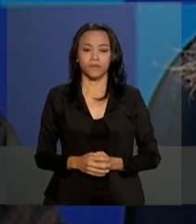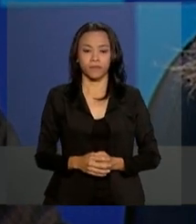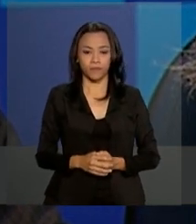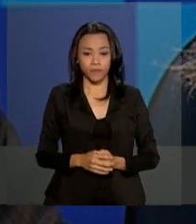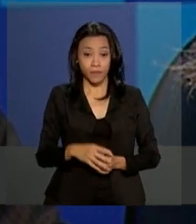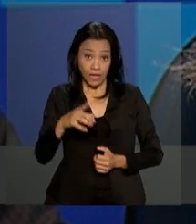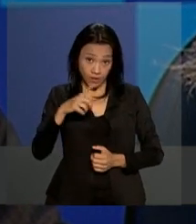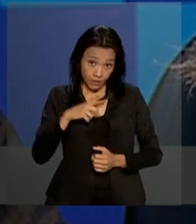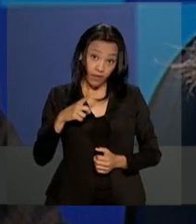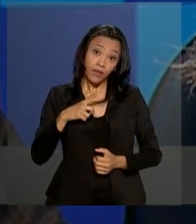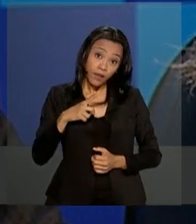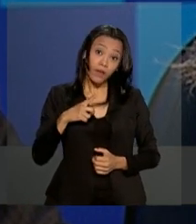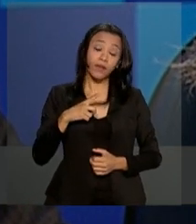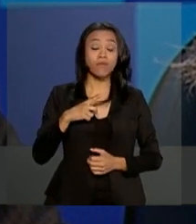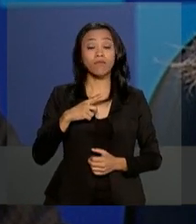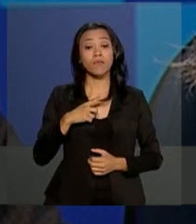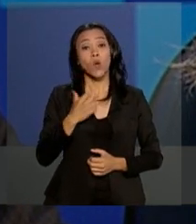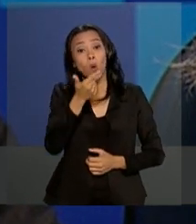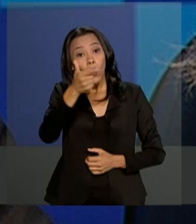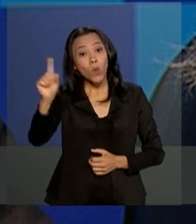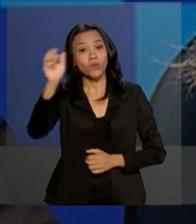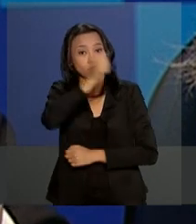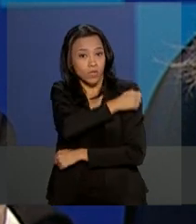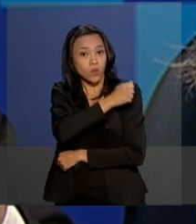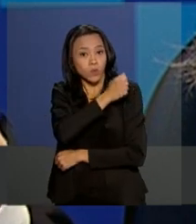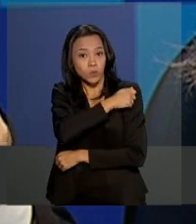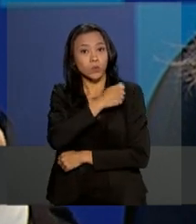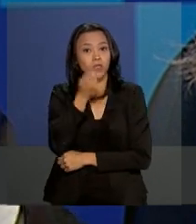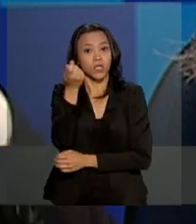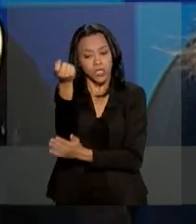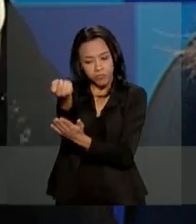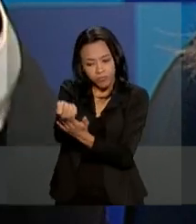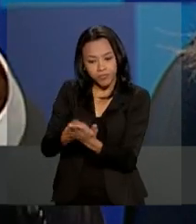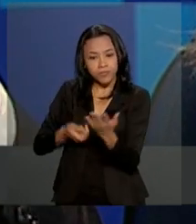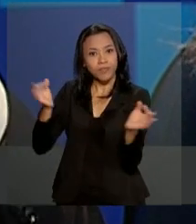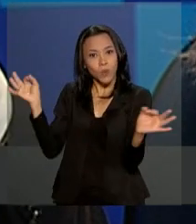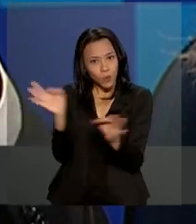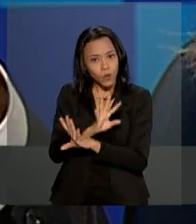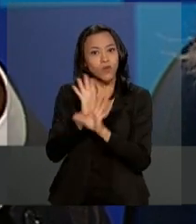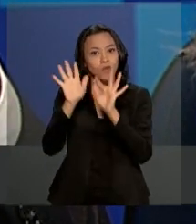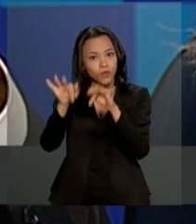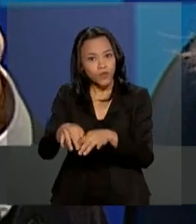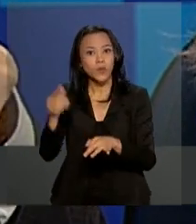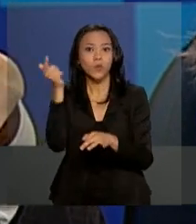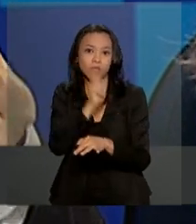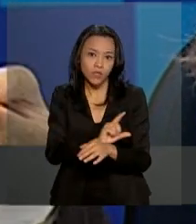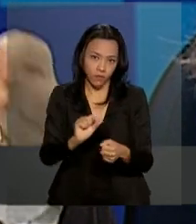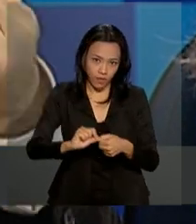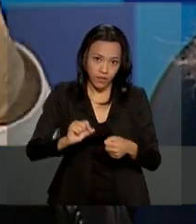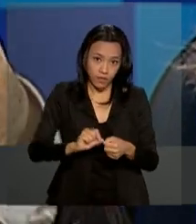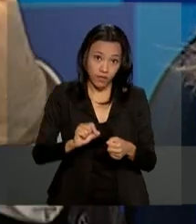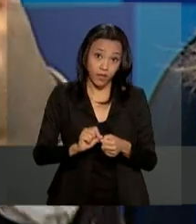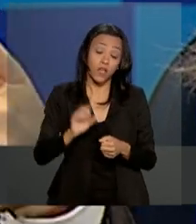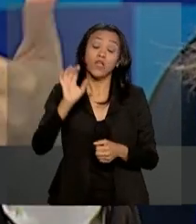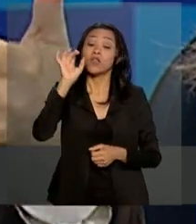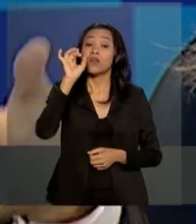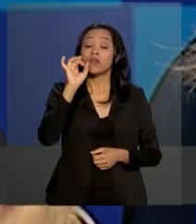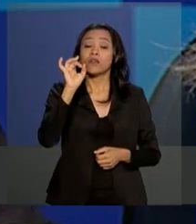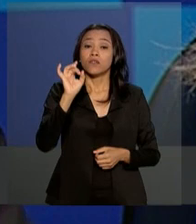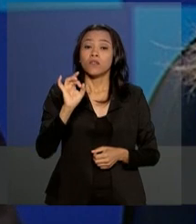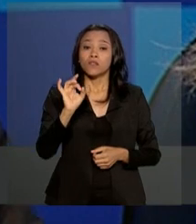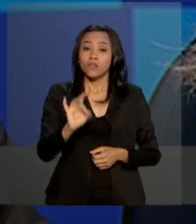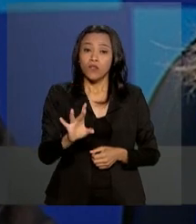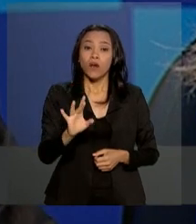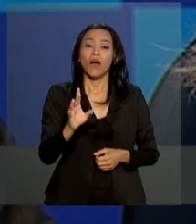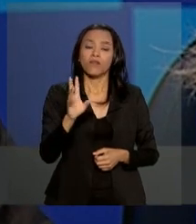sala tem alunos que concluíram inclusive a avaliação porque a energia só faltou no final do dia então ainda só refarão e aí a